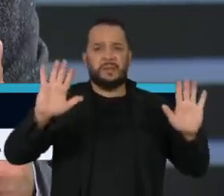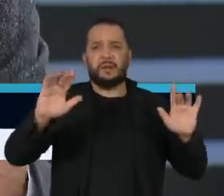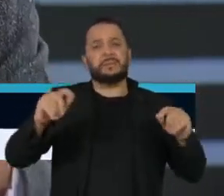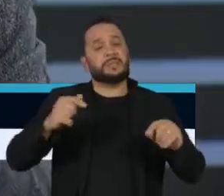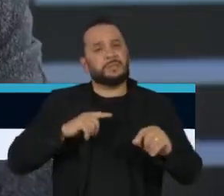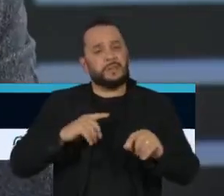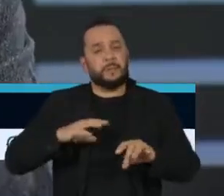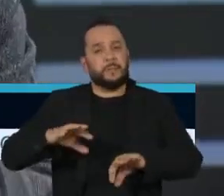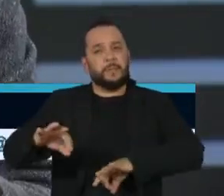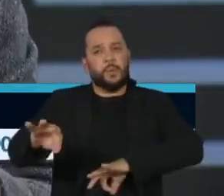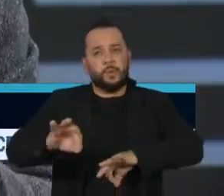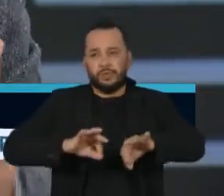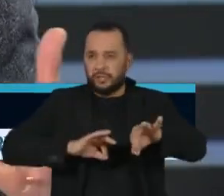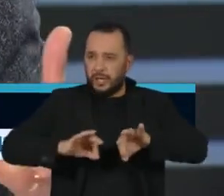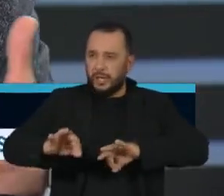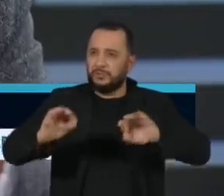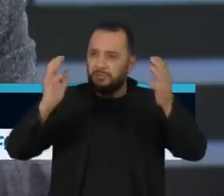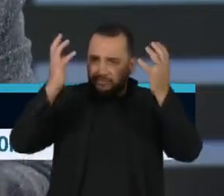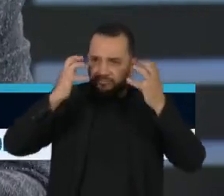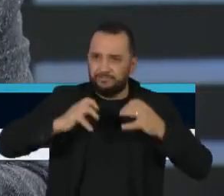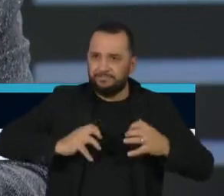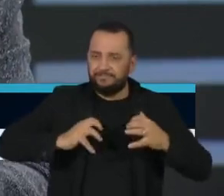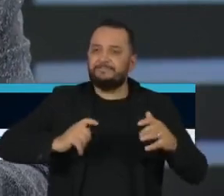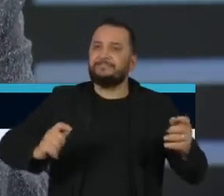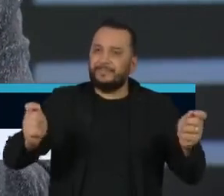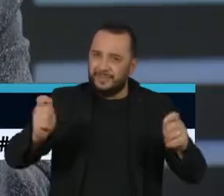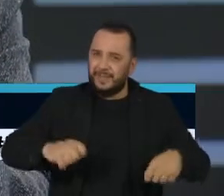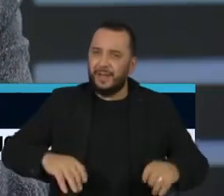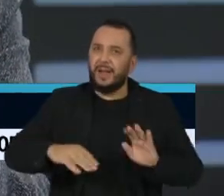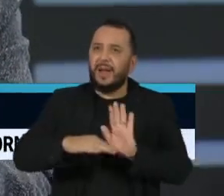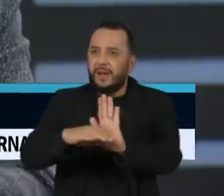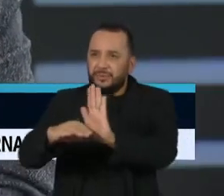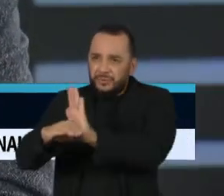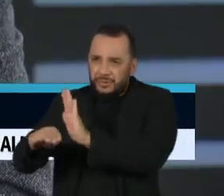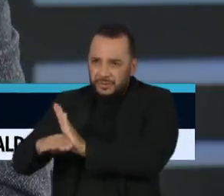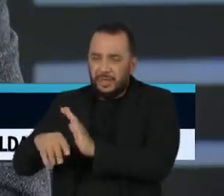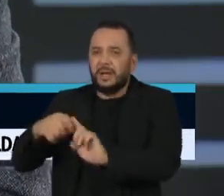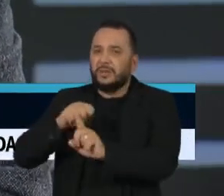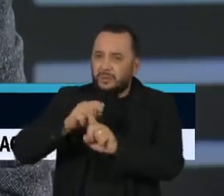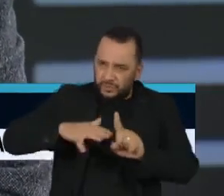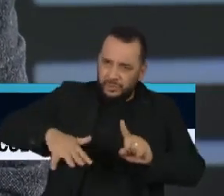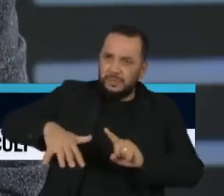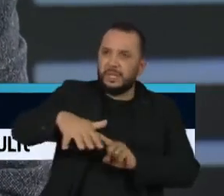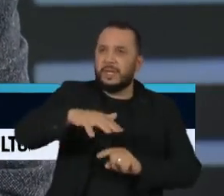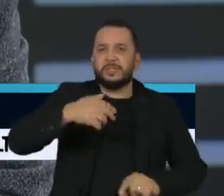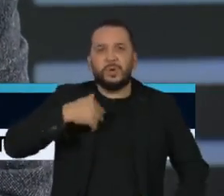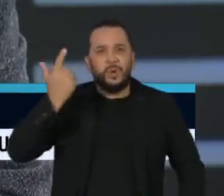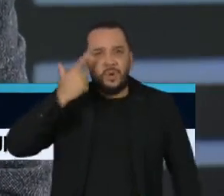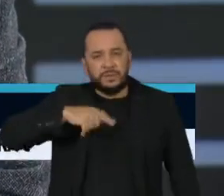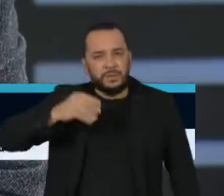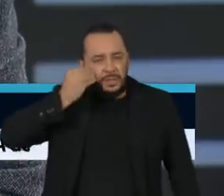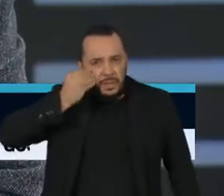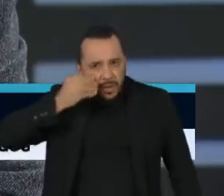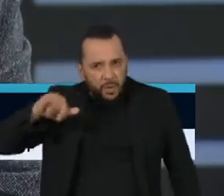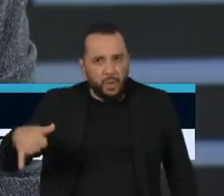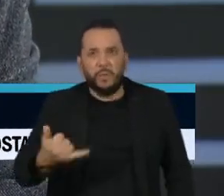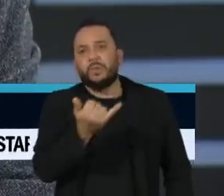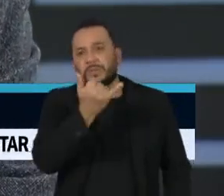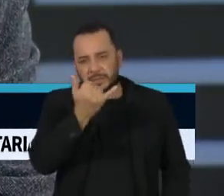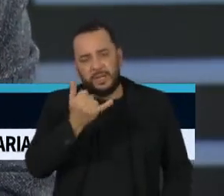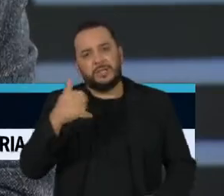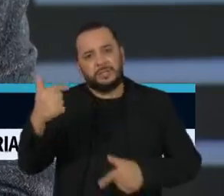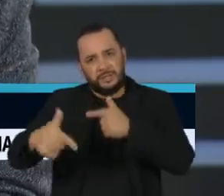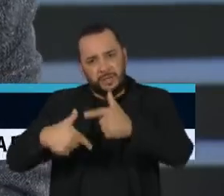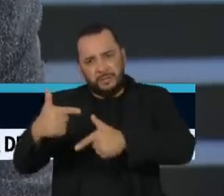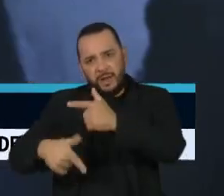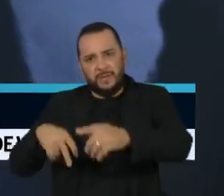preciso um projeto um projeto global que realmente mobilize a sociedade em torno disso para dar realmente oportunidade de qualificação